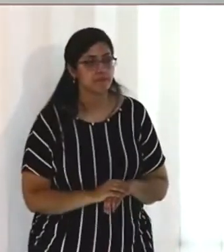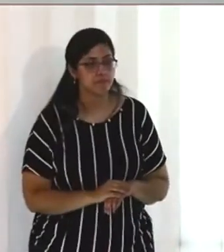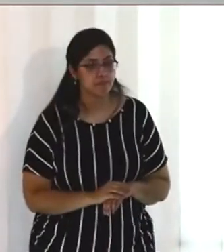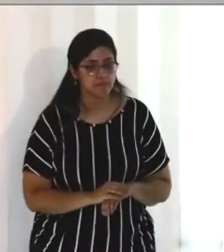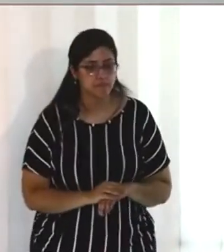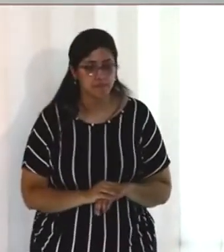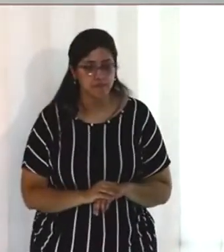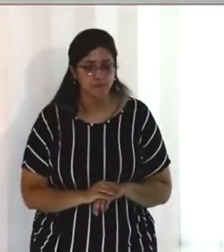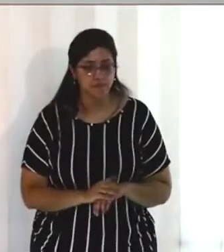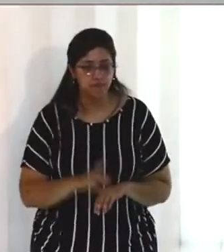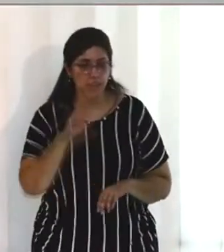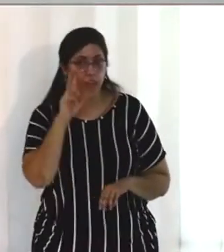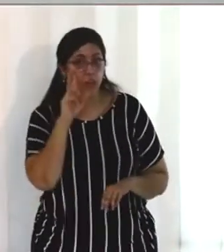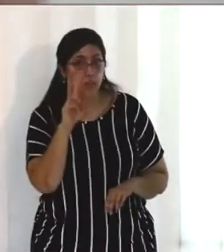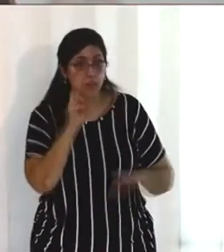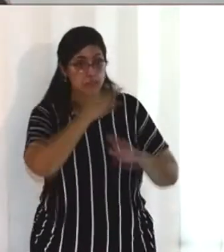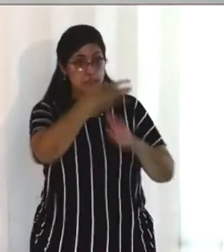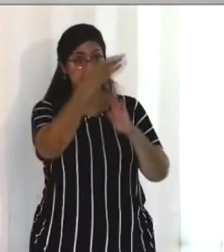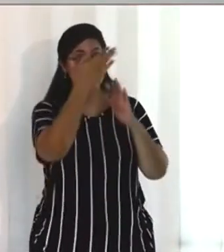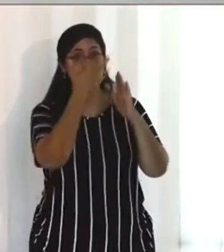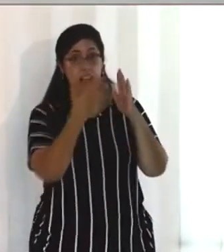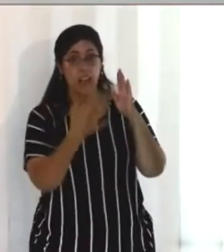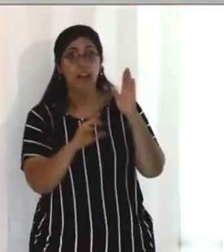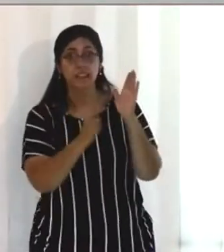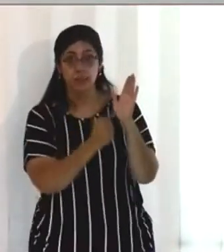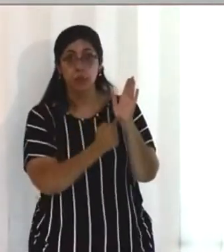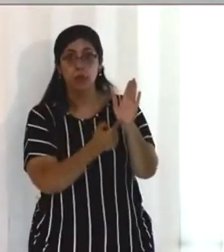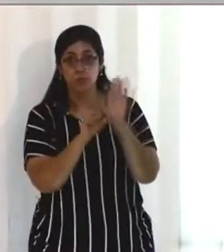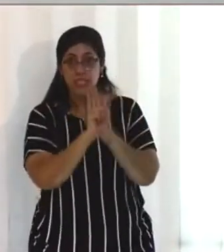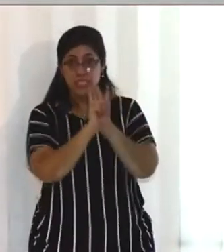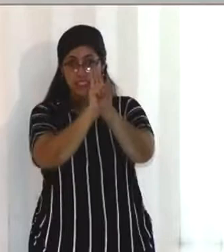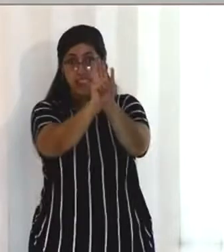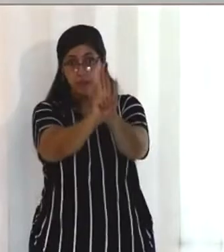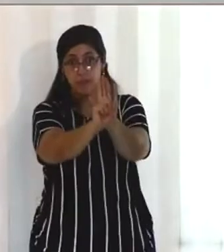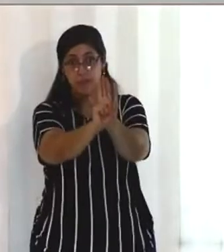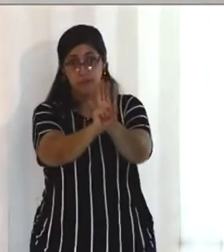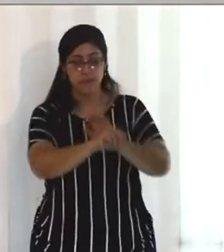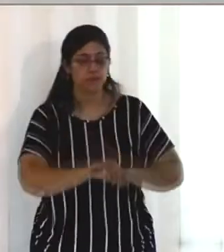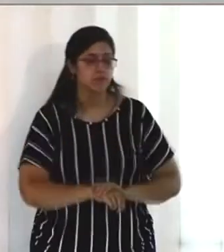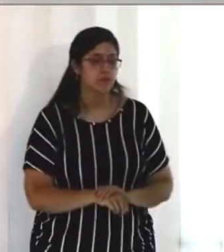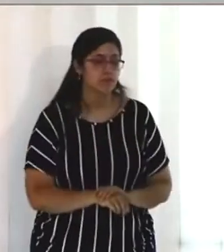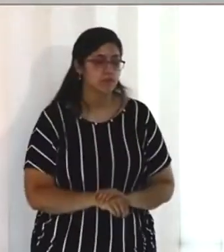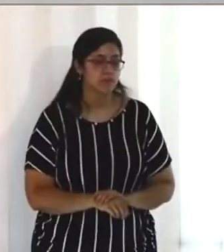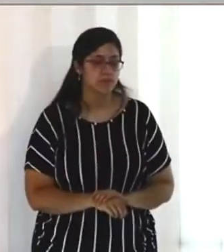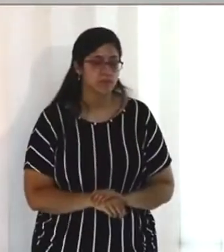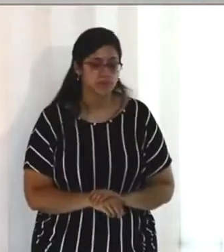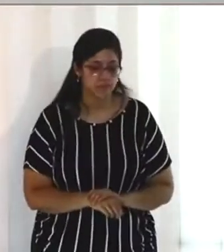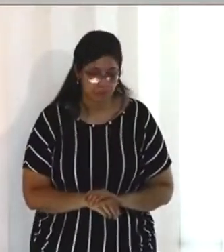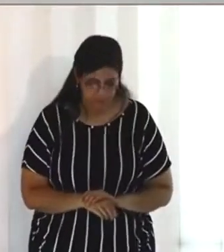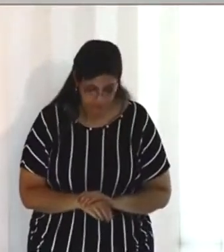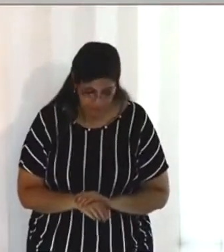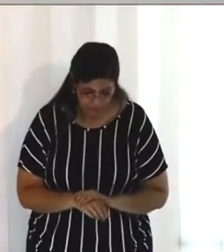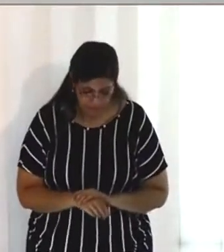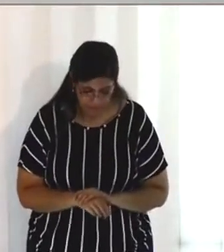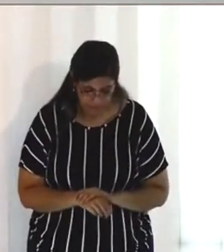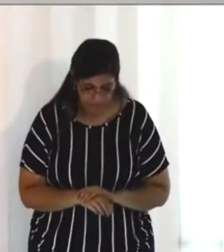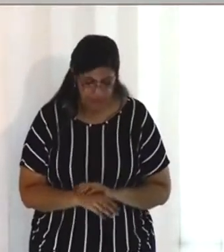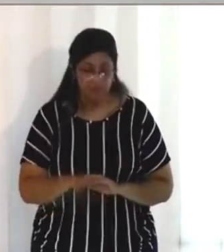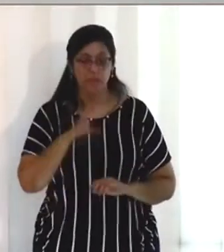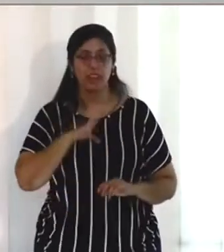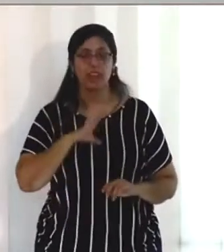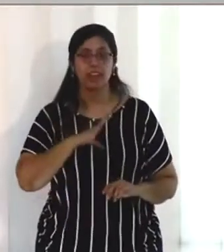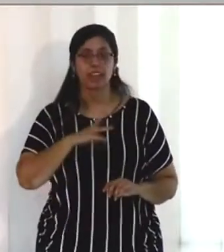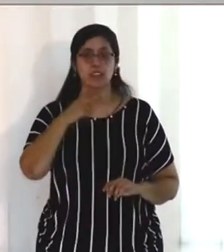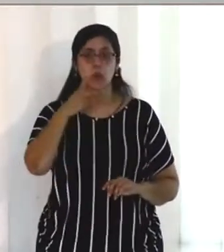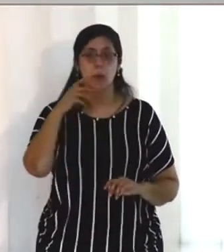lhes foi muito danoso, muito fatal. Eu vou falar da cidade de Pompeia, a